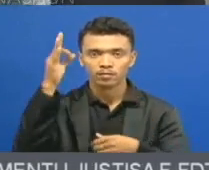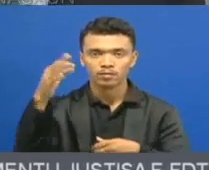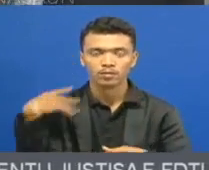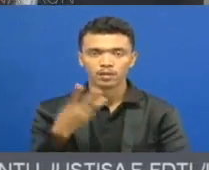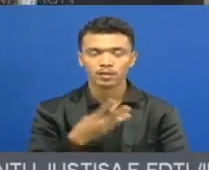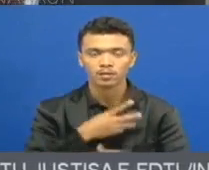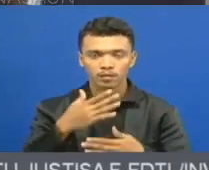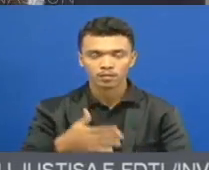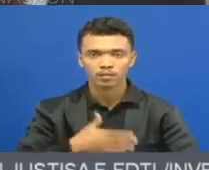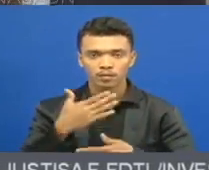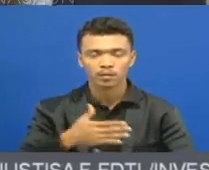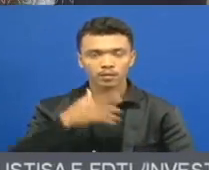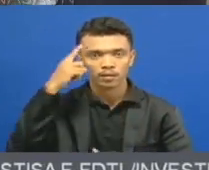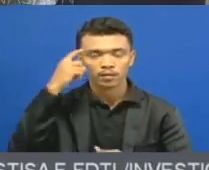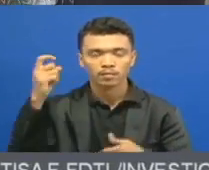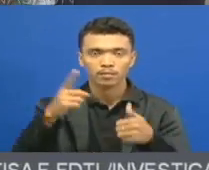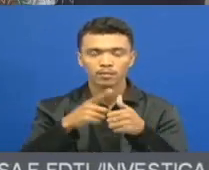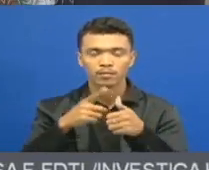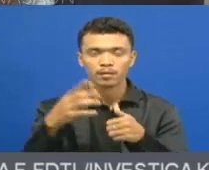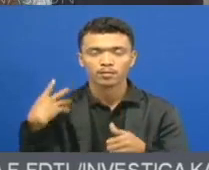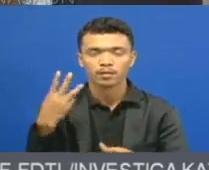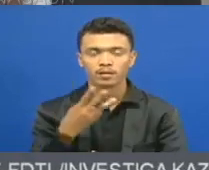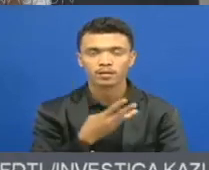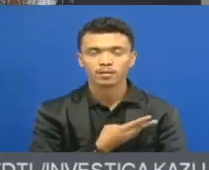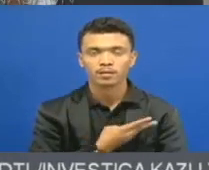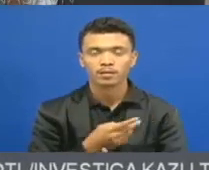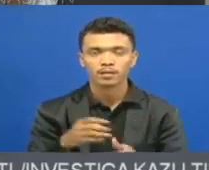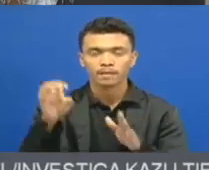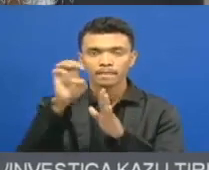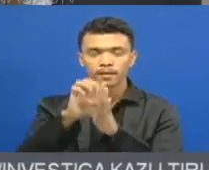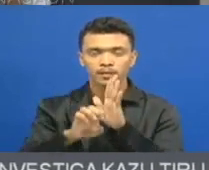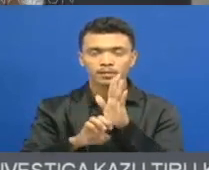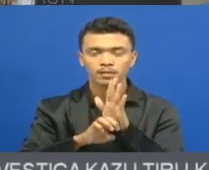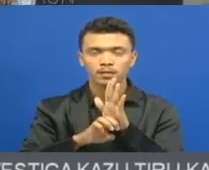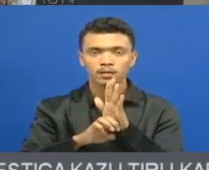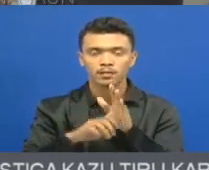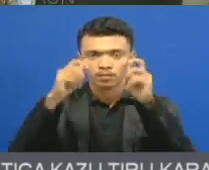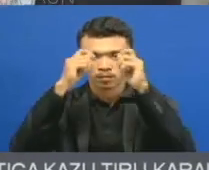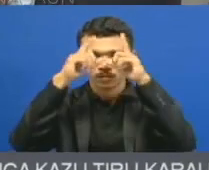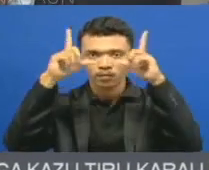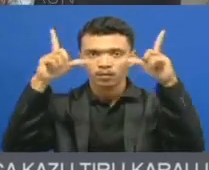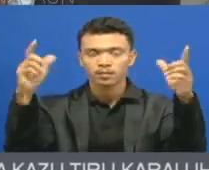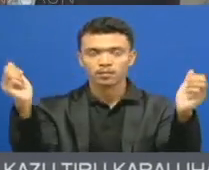teves, tamba pela primeira vez ita nia estado, Timor-Leste,